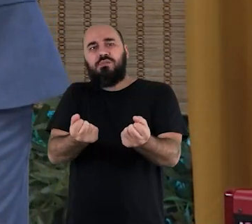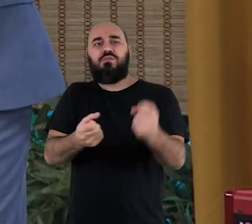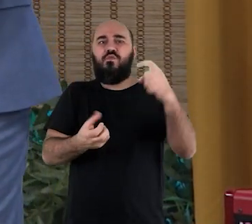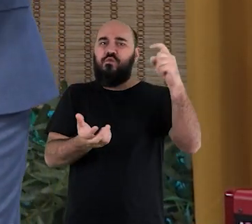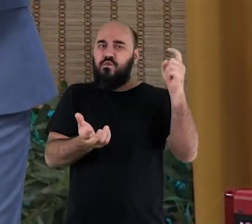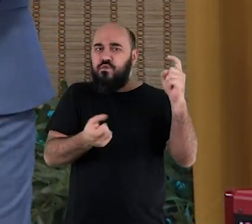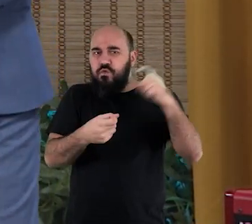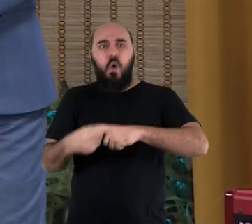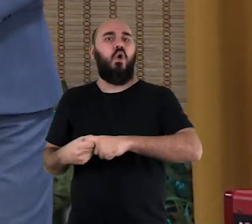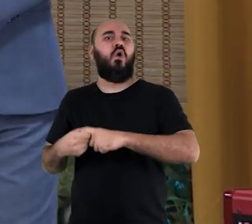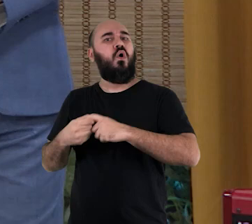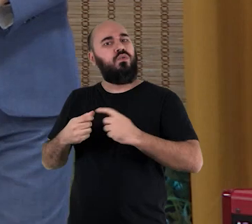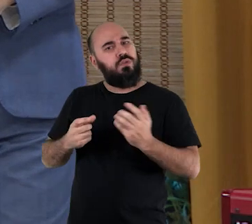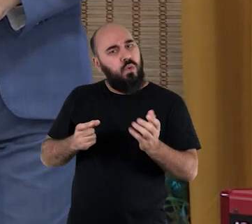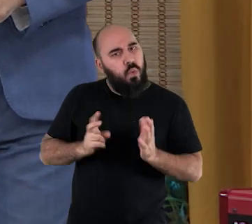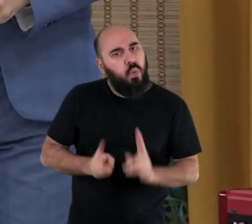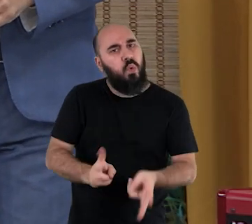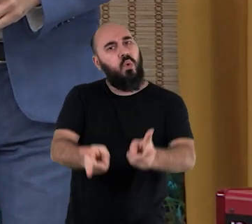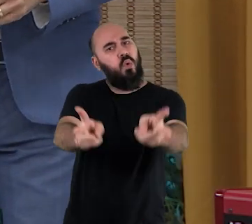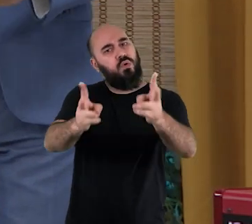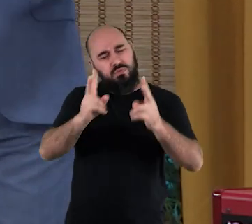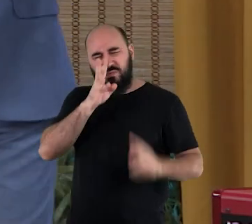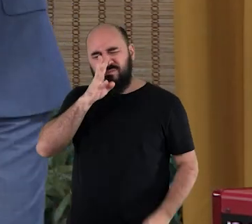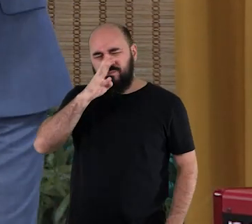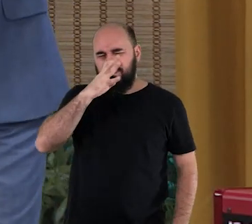Se for preciso enfrentar